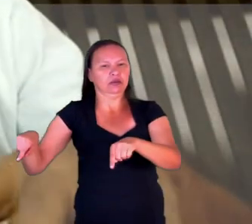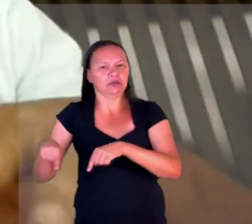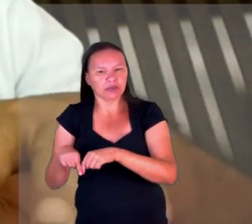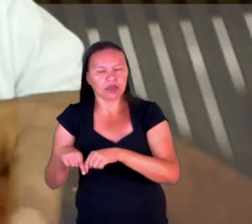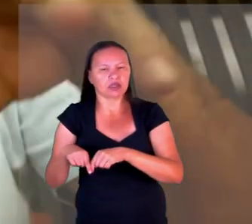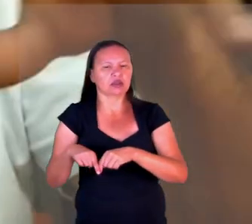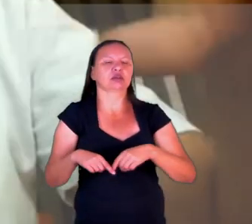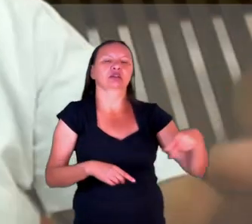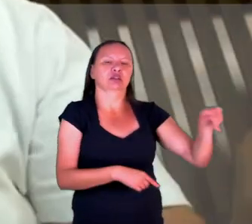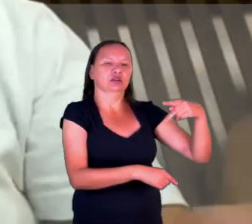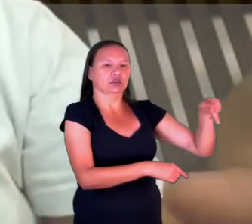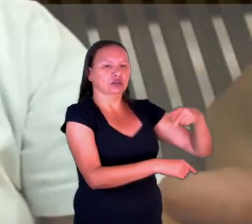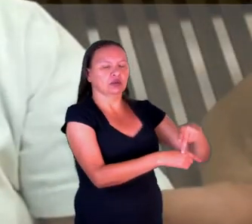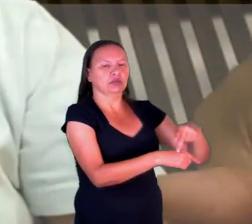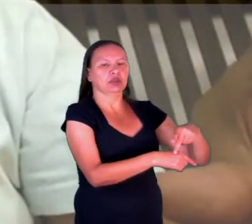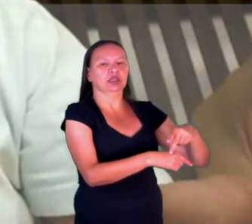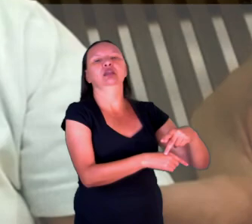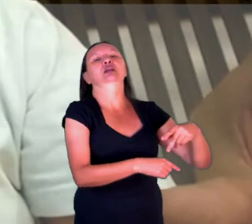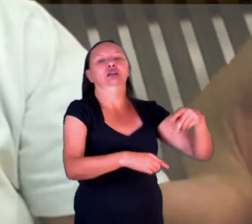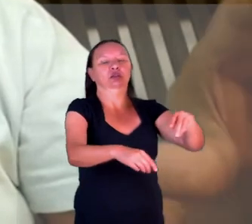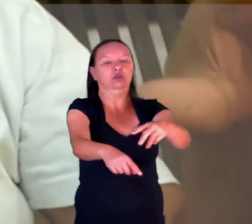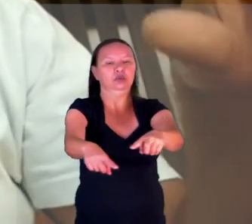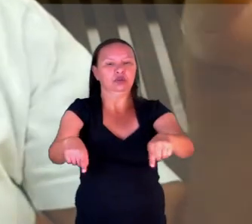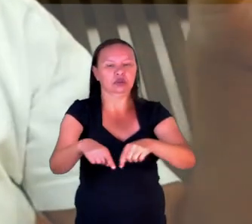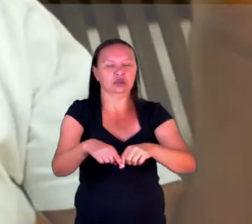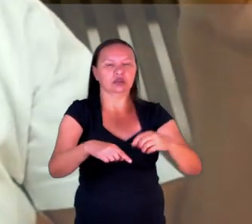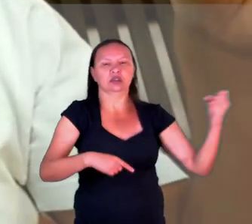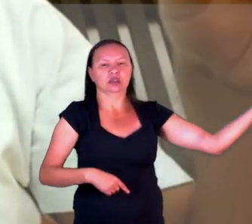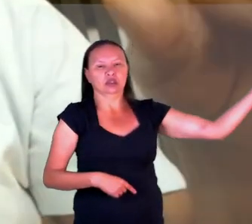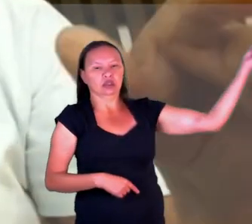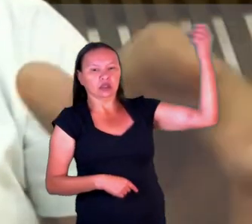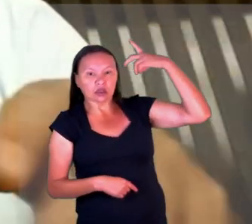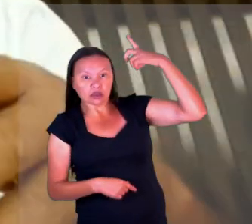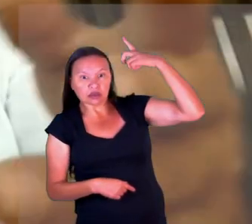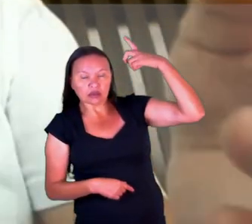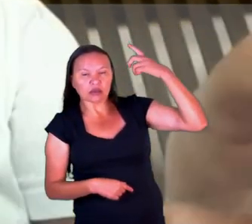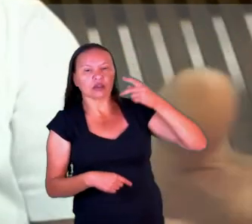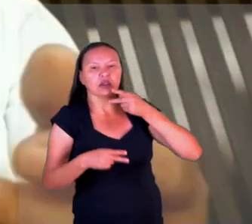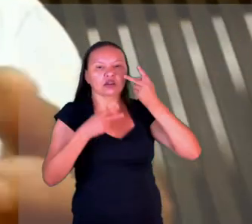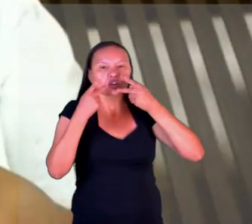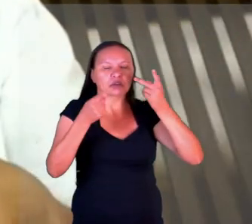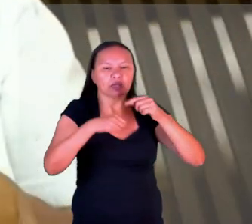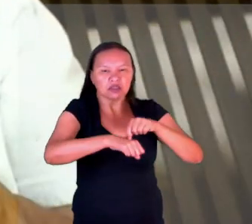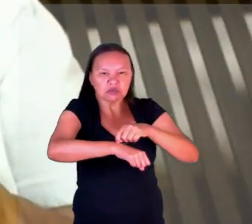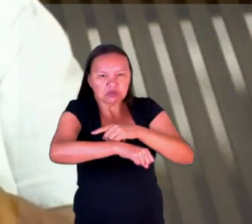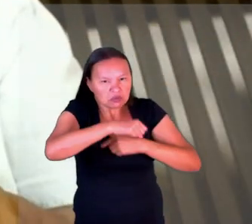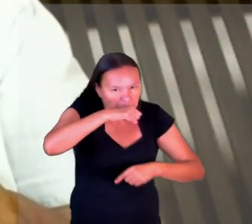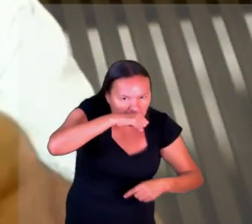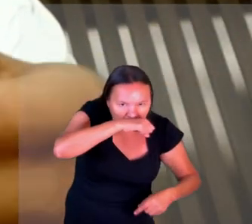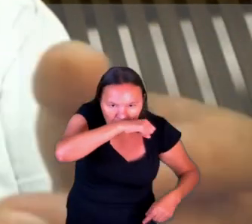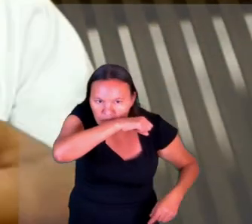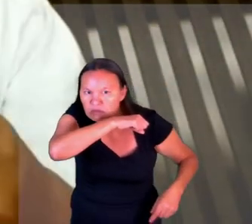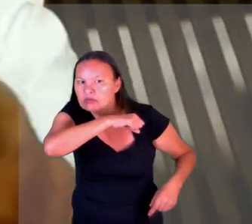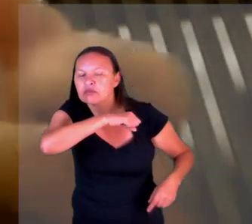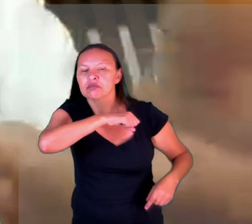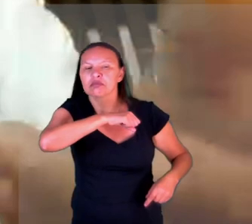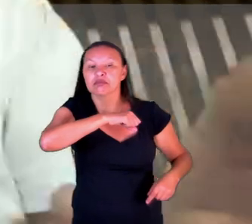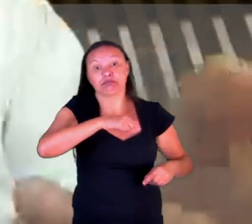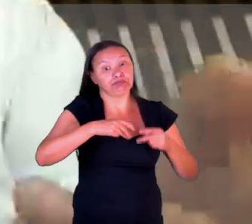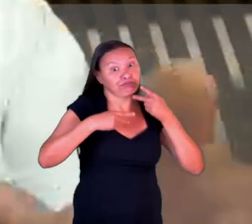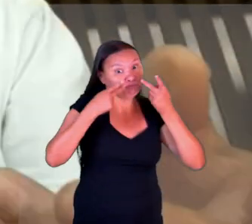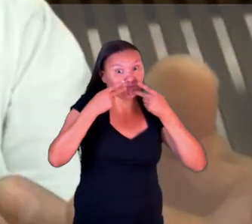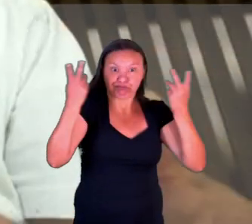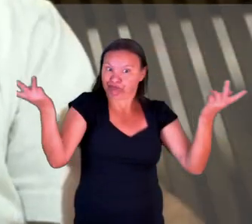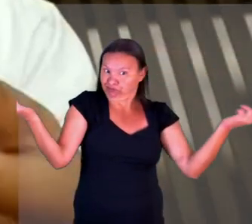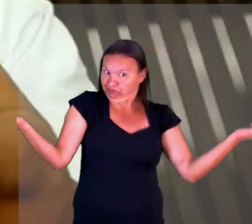eh eh Estação da Luz onde tá ali a a a a a chamada Cracolândia né Eh eh eh enfim